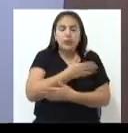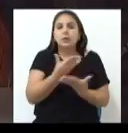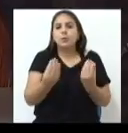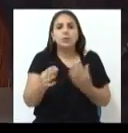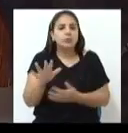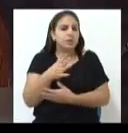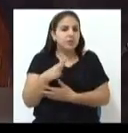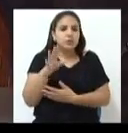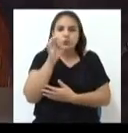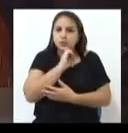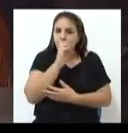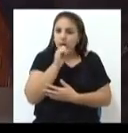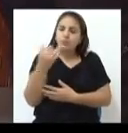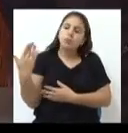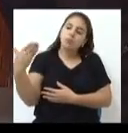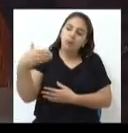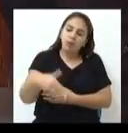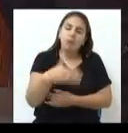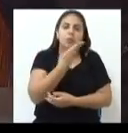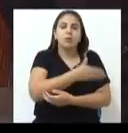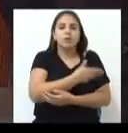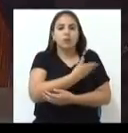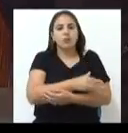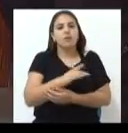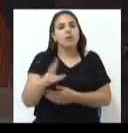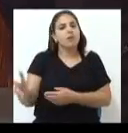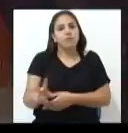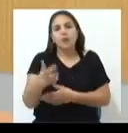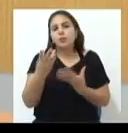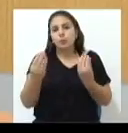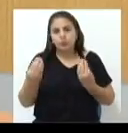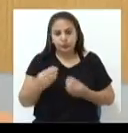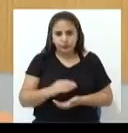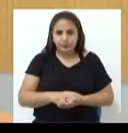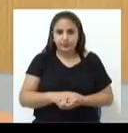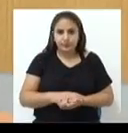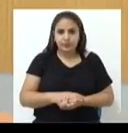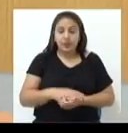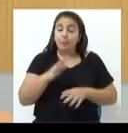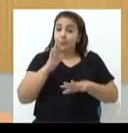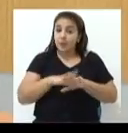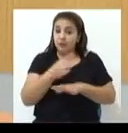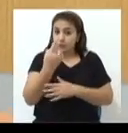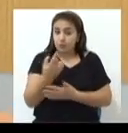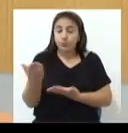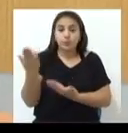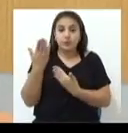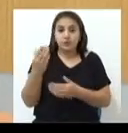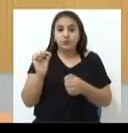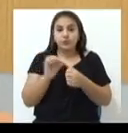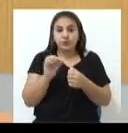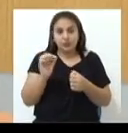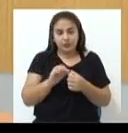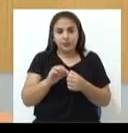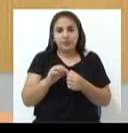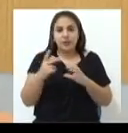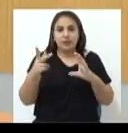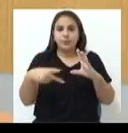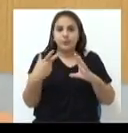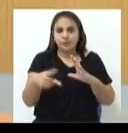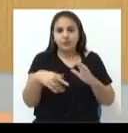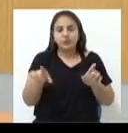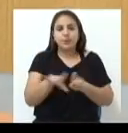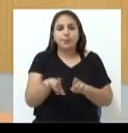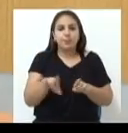sábados treinar, então isso vale muito no automobilismo, né? E outra homenagem realizada pela Câmara de